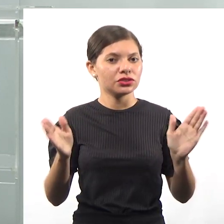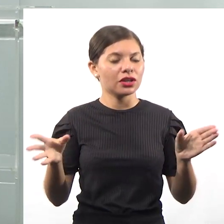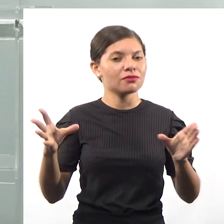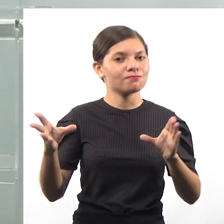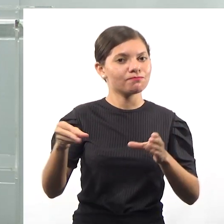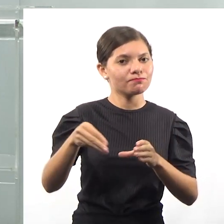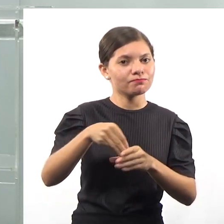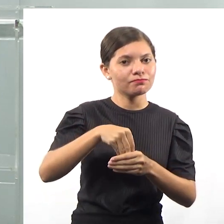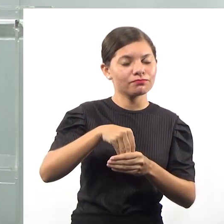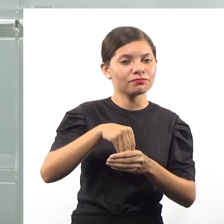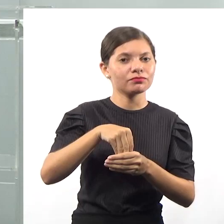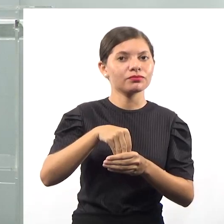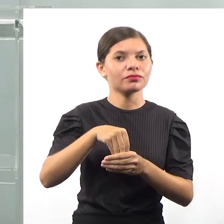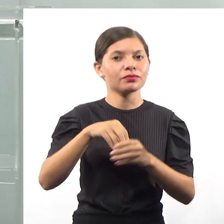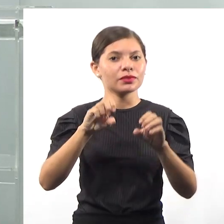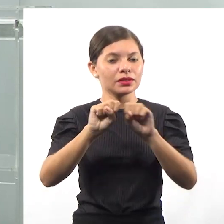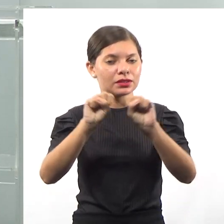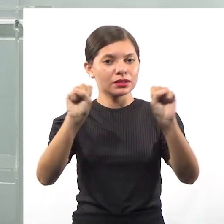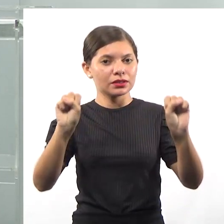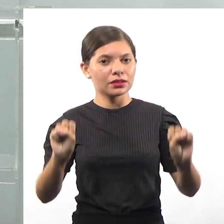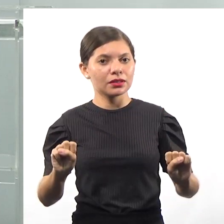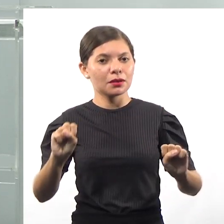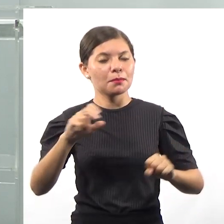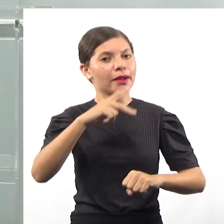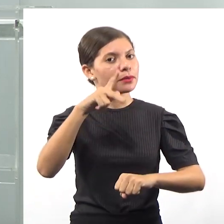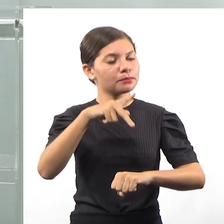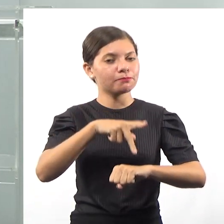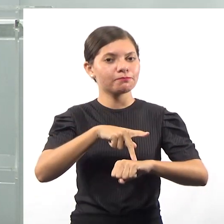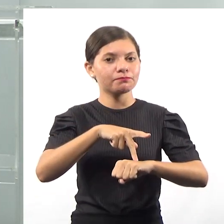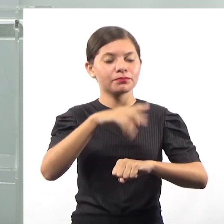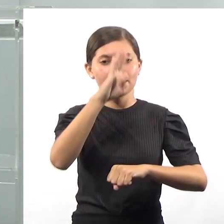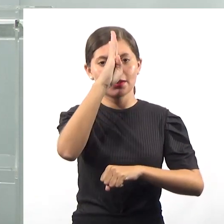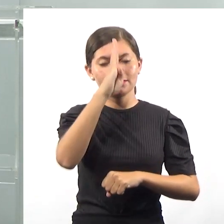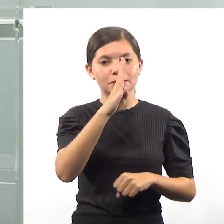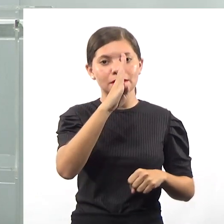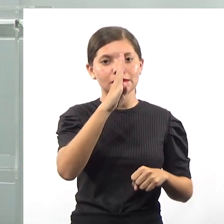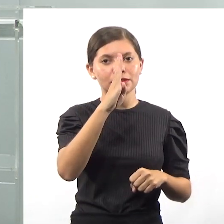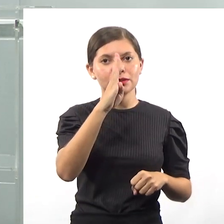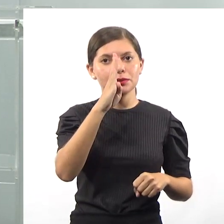sistemática, mas efetivamente do ponto de vista nacional, pelo menos